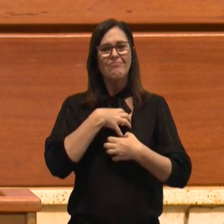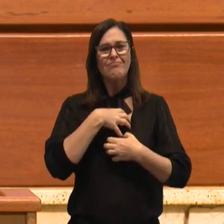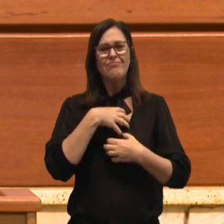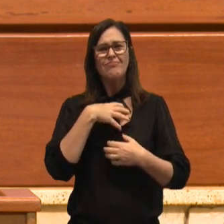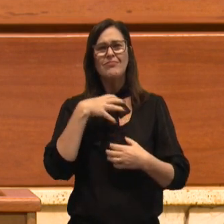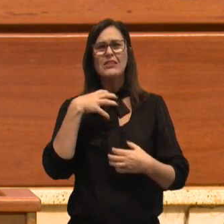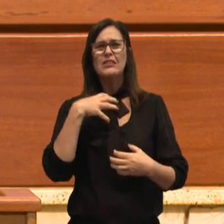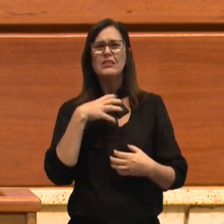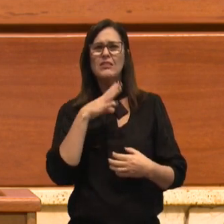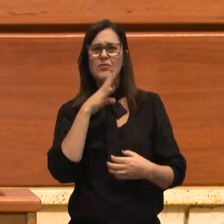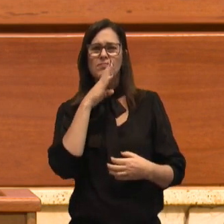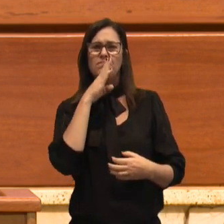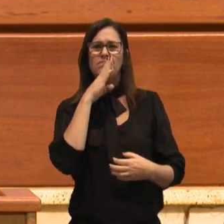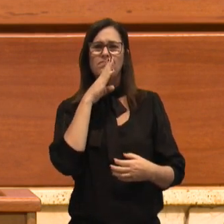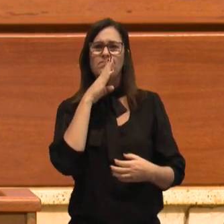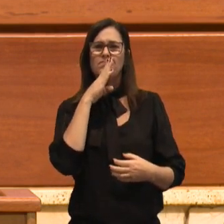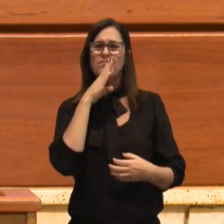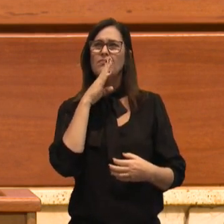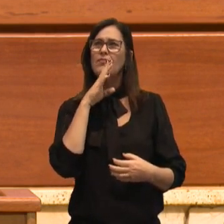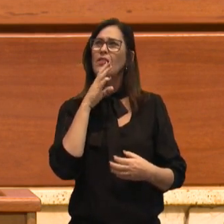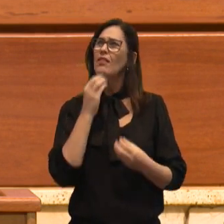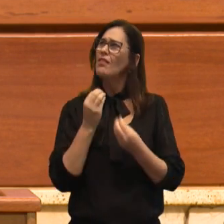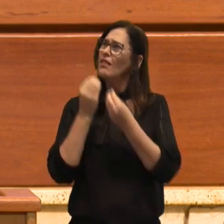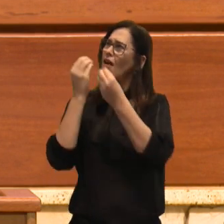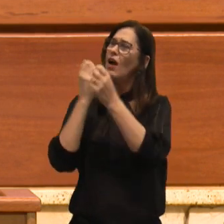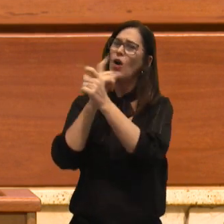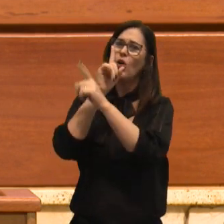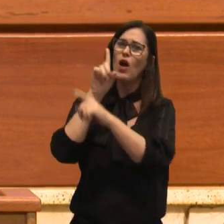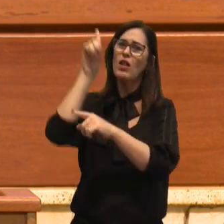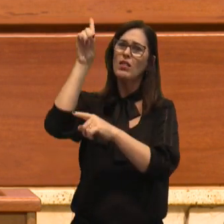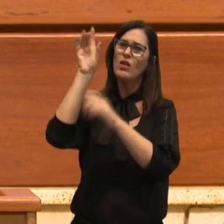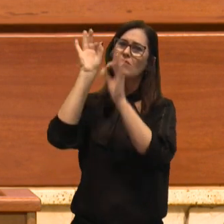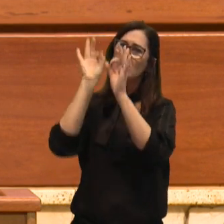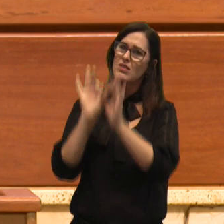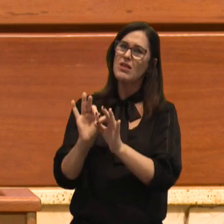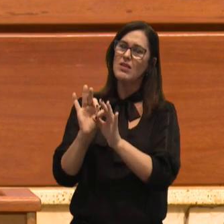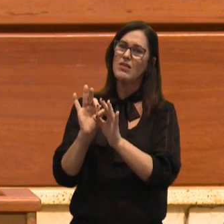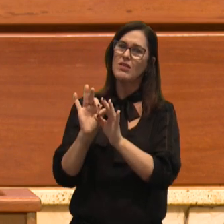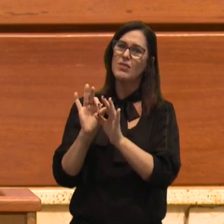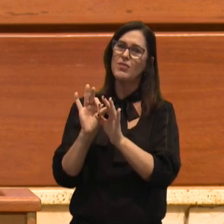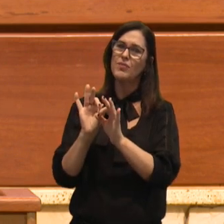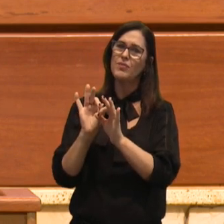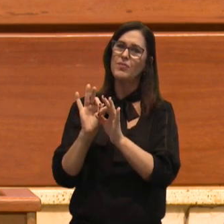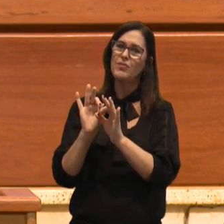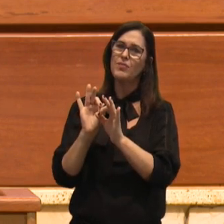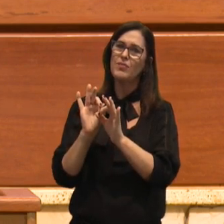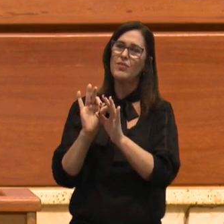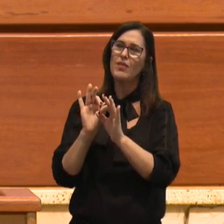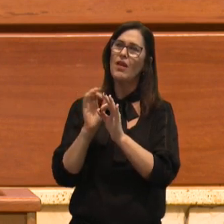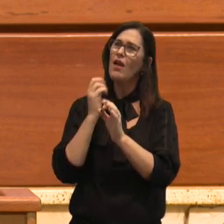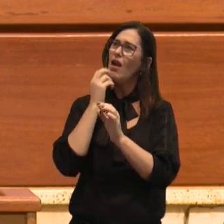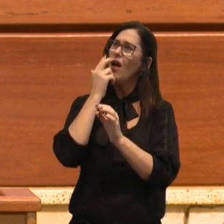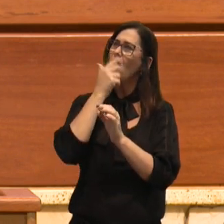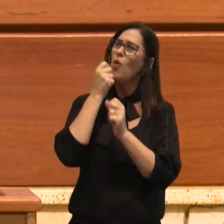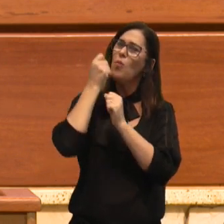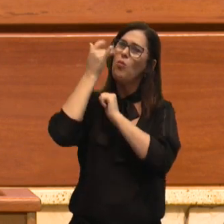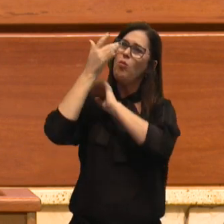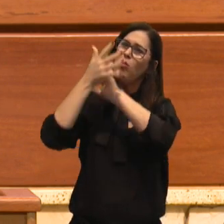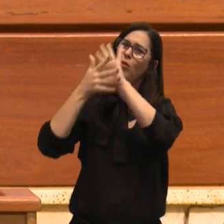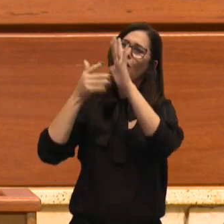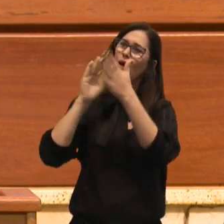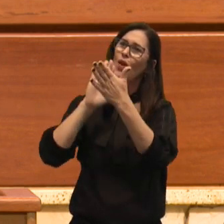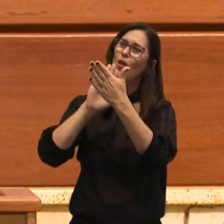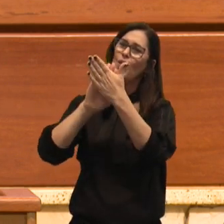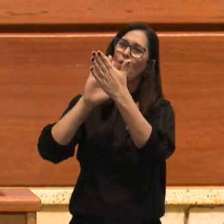concentrar, dar a glória devida ao nosso Deus e abrir os teus lábios para